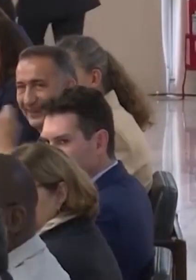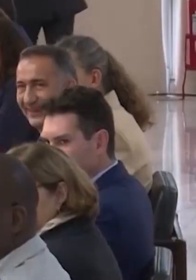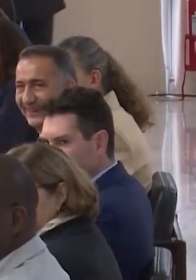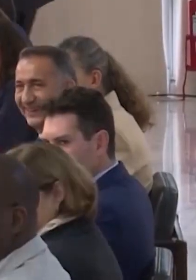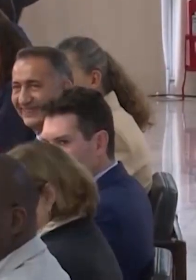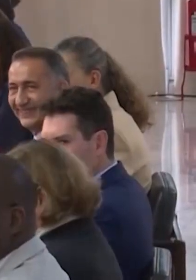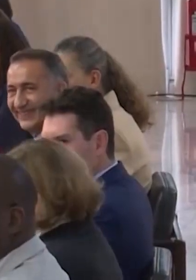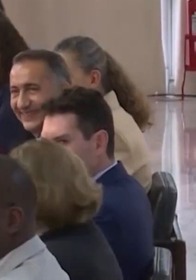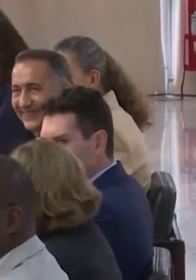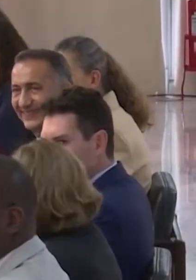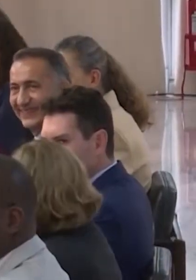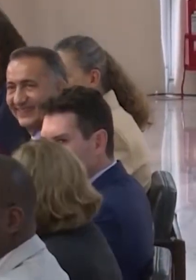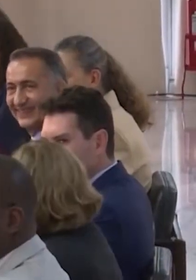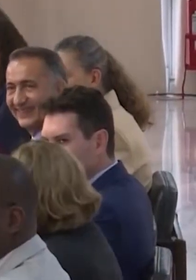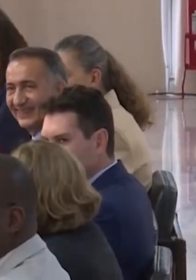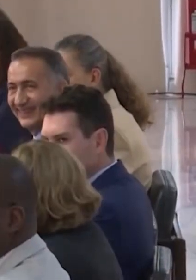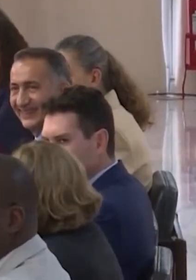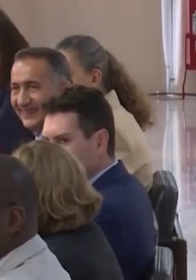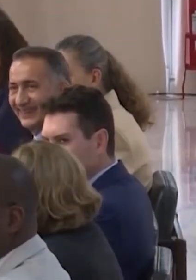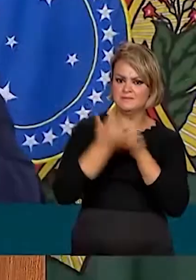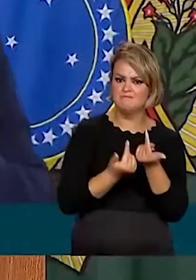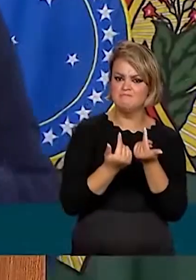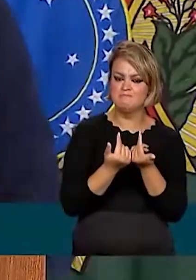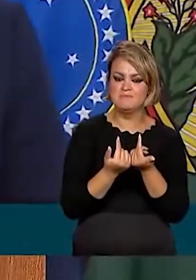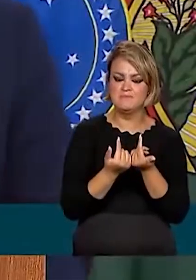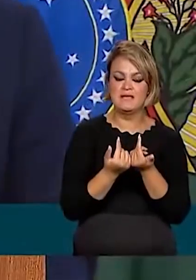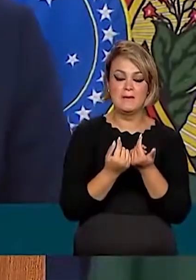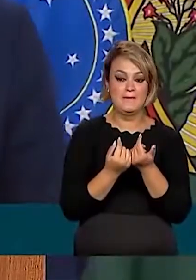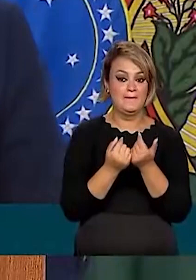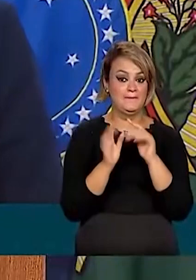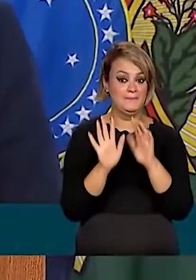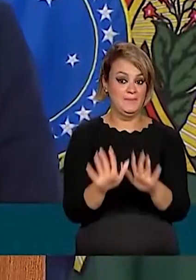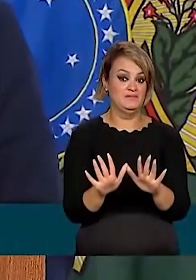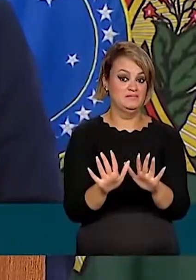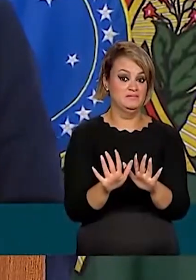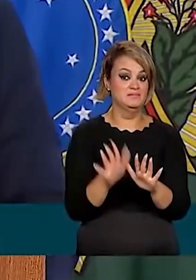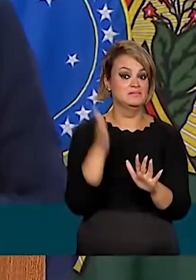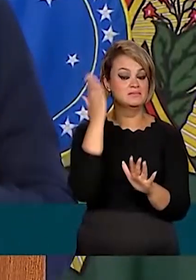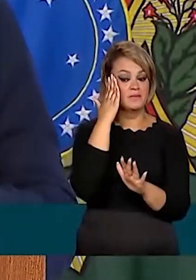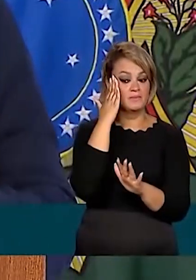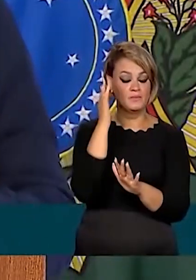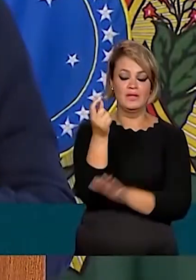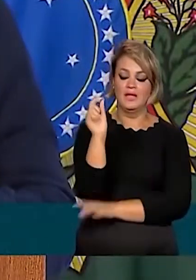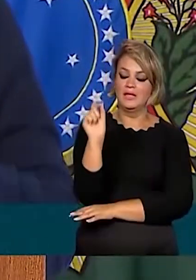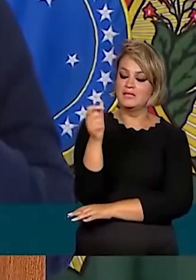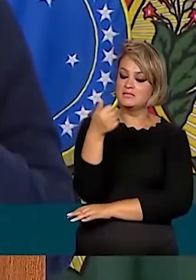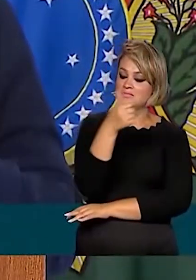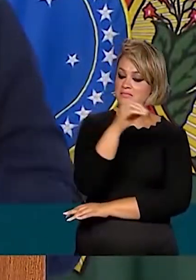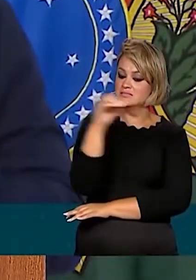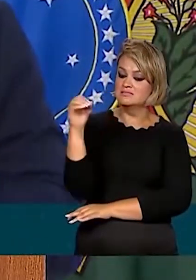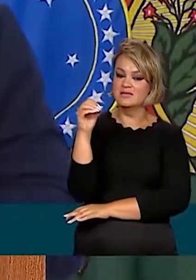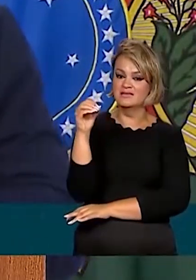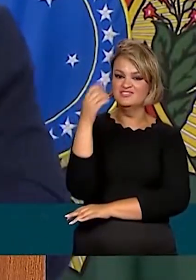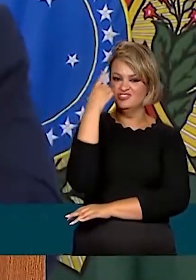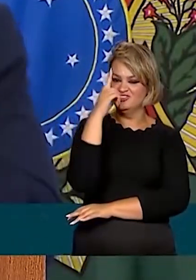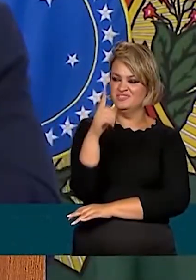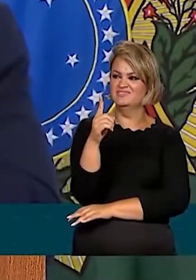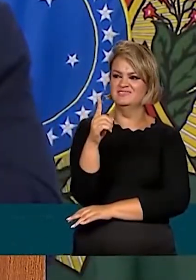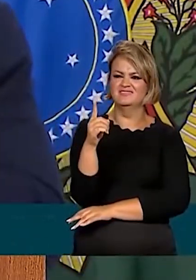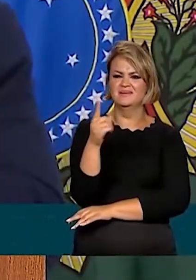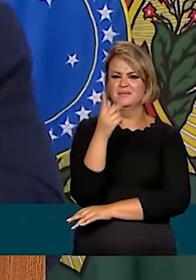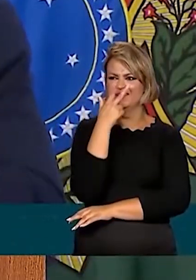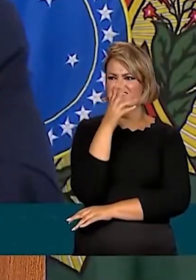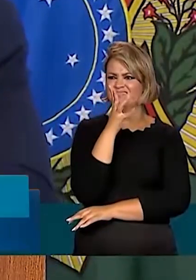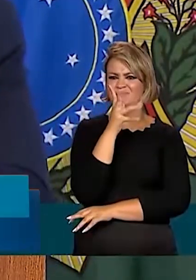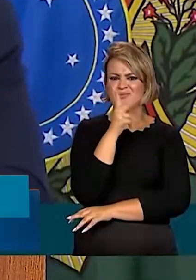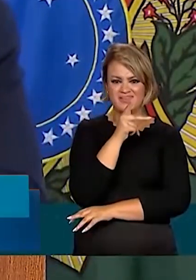reforma tributária. Em reunião ministerial na manhã de hoje, fez um balanço dos primeiros dias à frente do governo. Nós